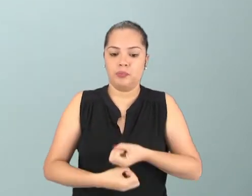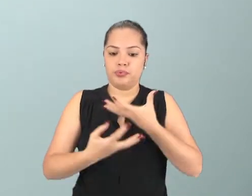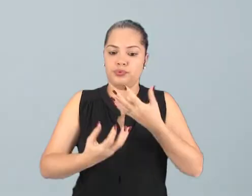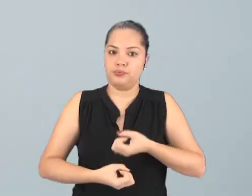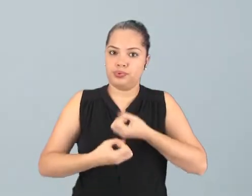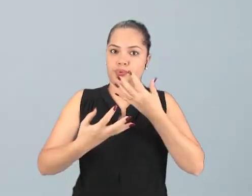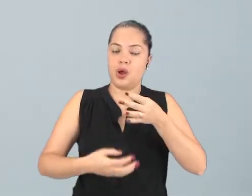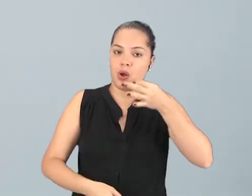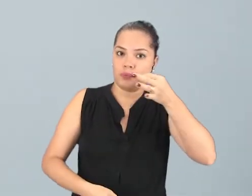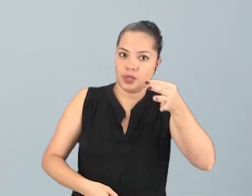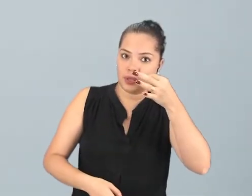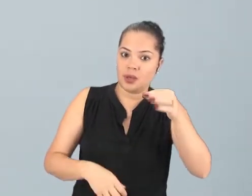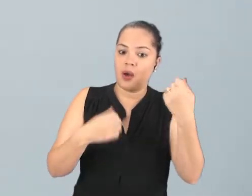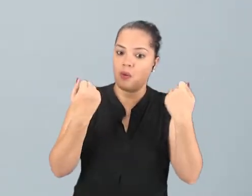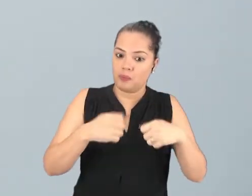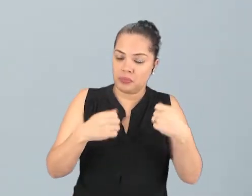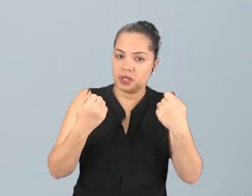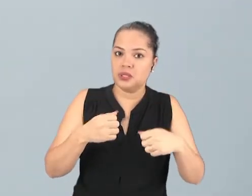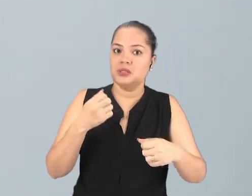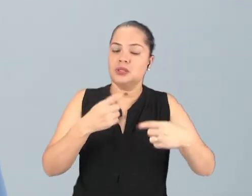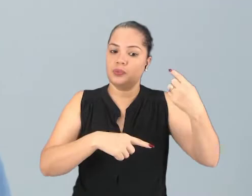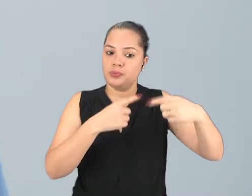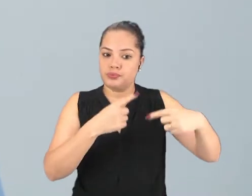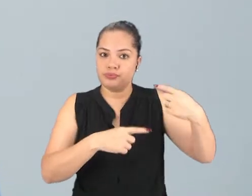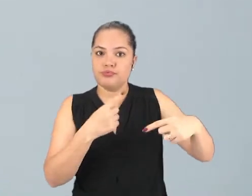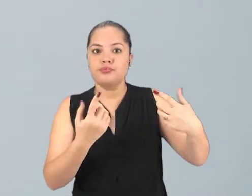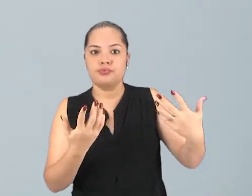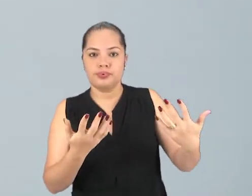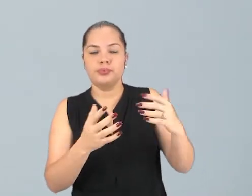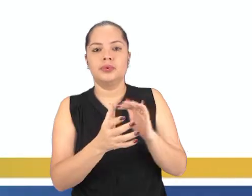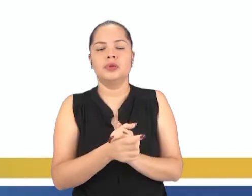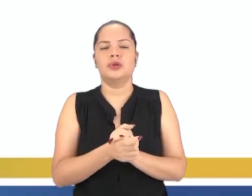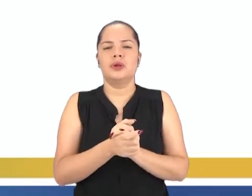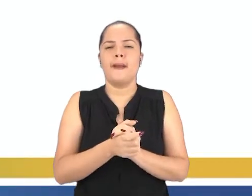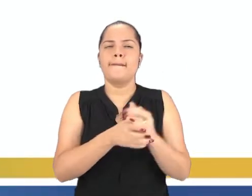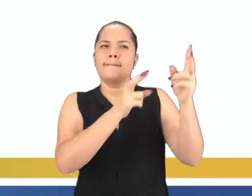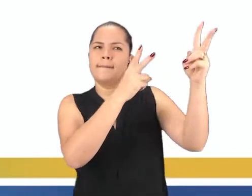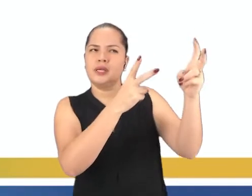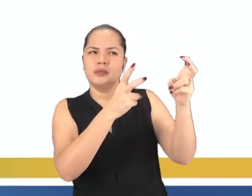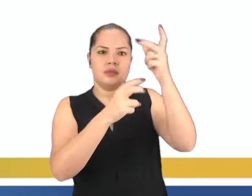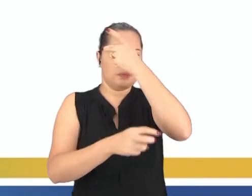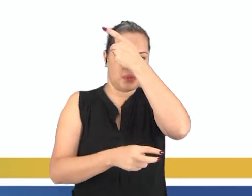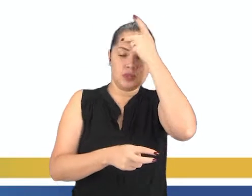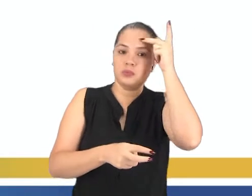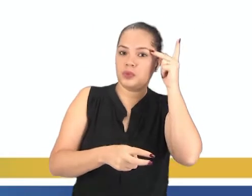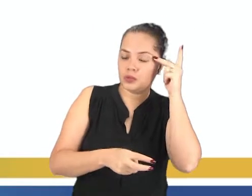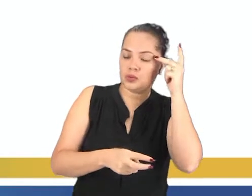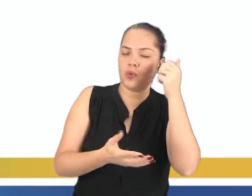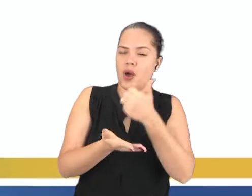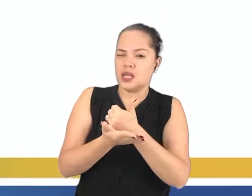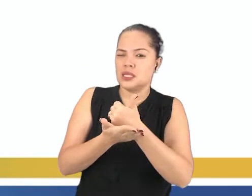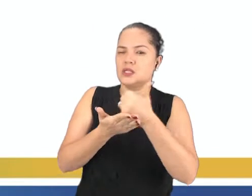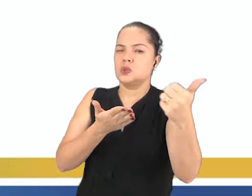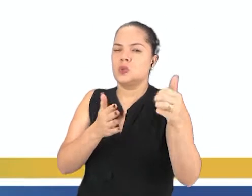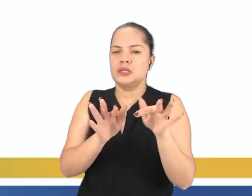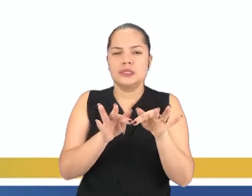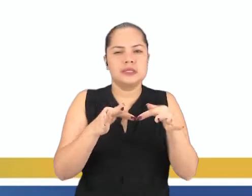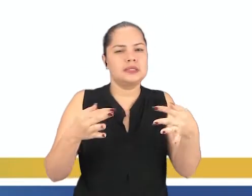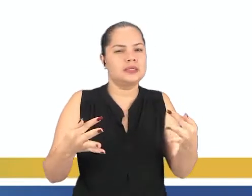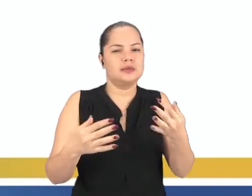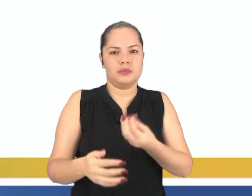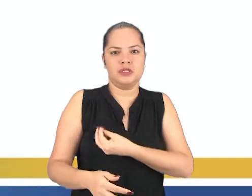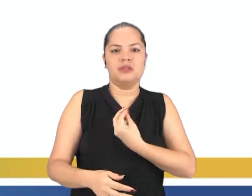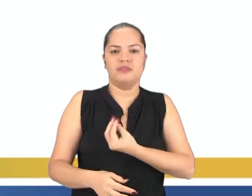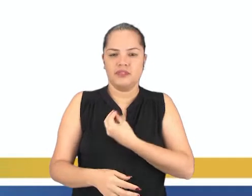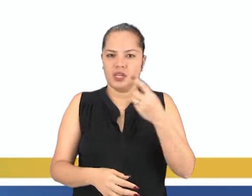de argumentos. Vamos continuar. Observe que as pessoas executariam ações bem simples do dia a dia, que